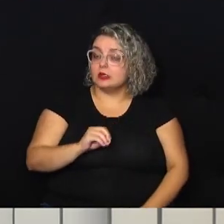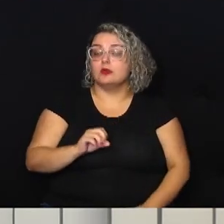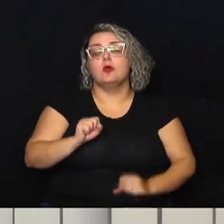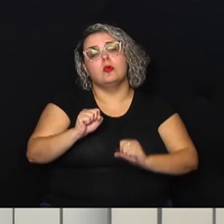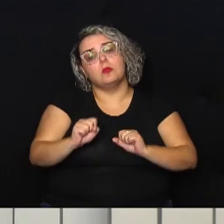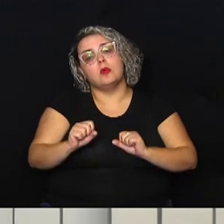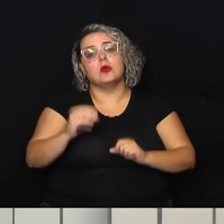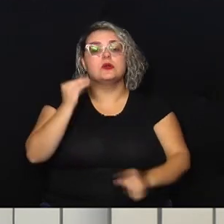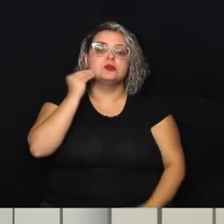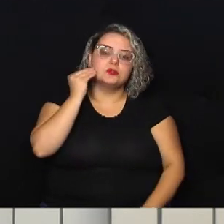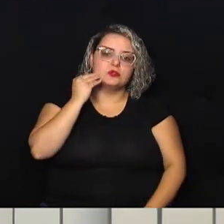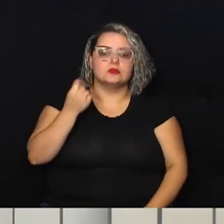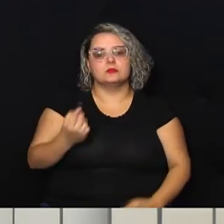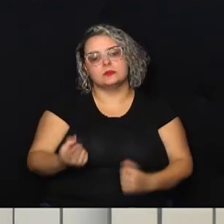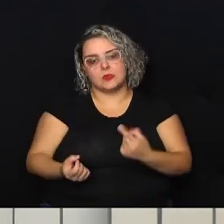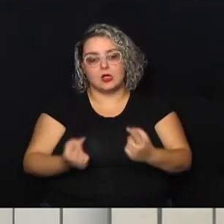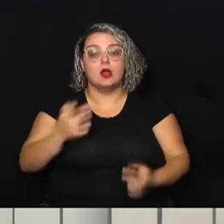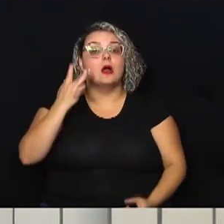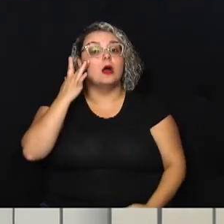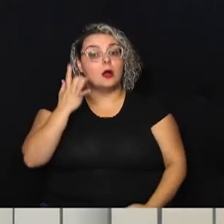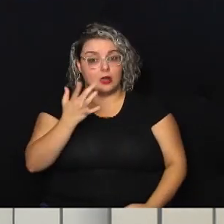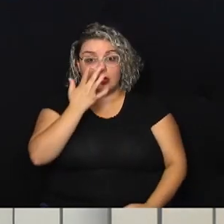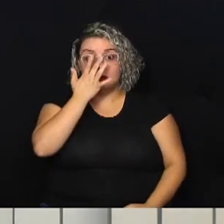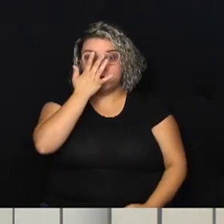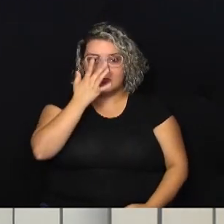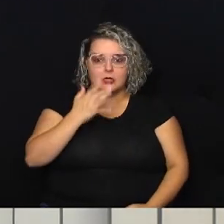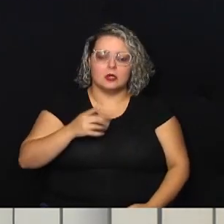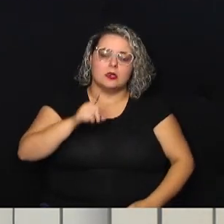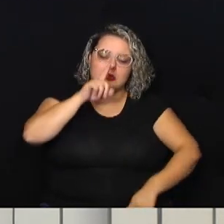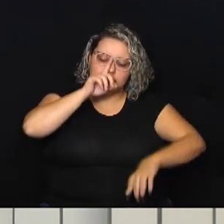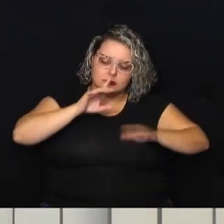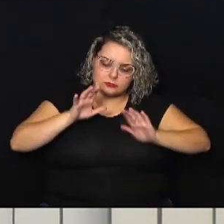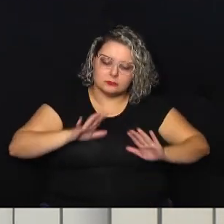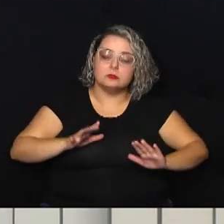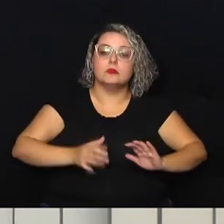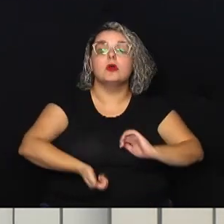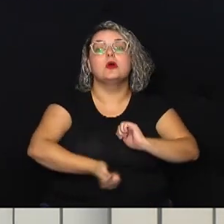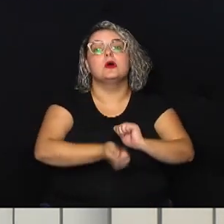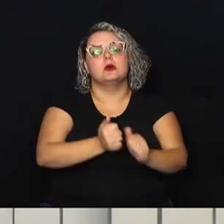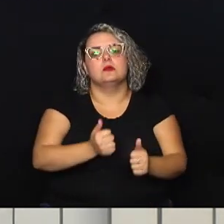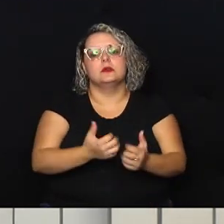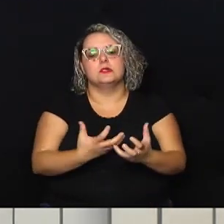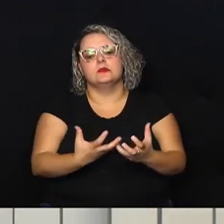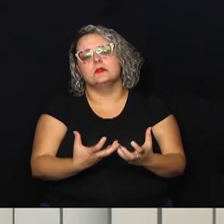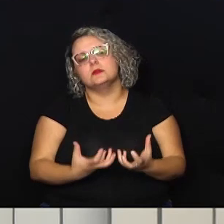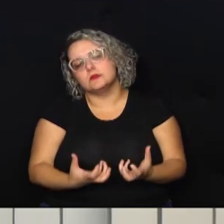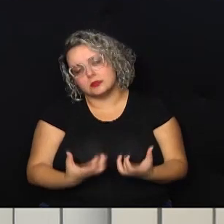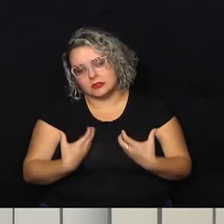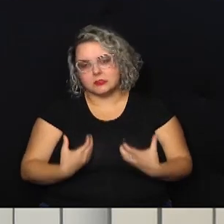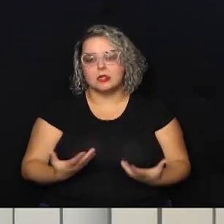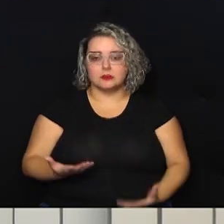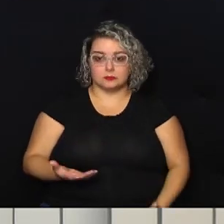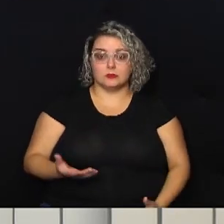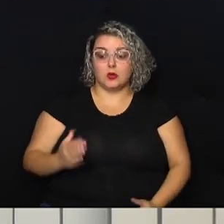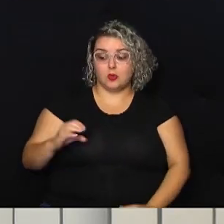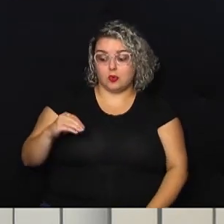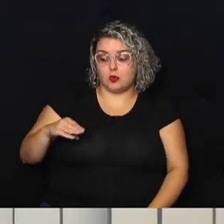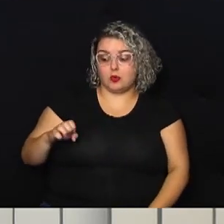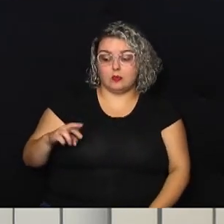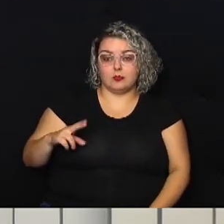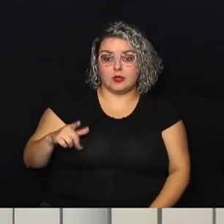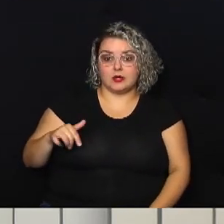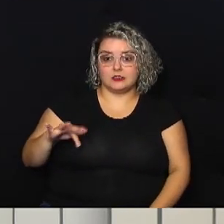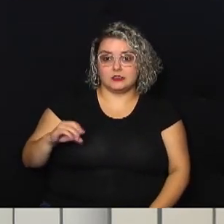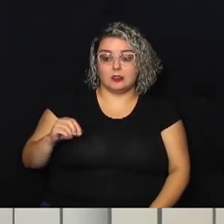alguns testes amanhã e poupar aqueles atletas que estão desgastados. O Comercial é o